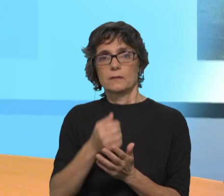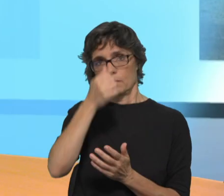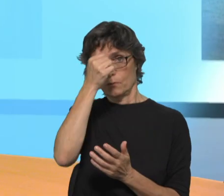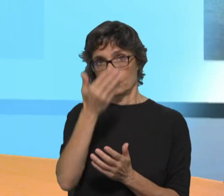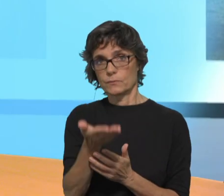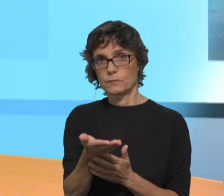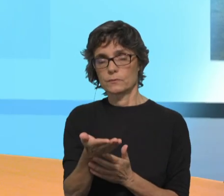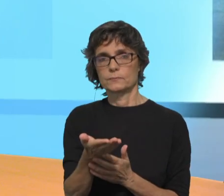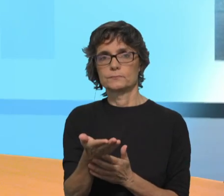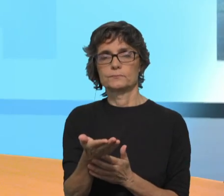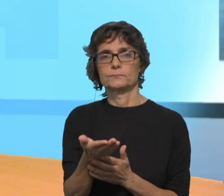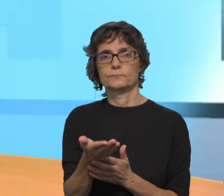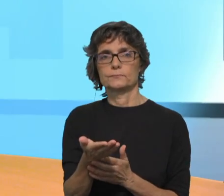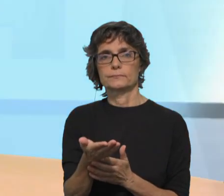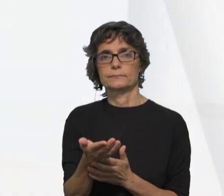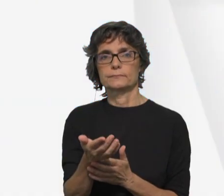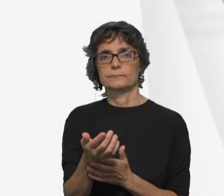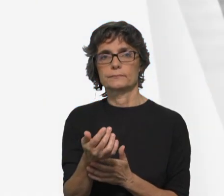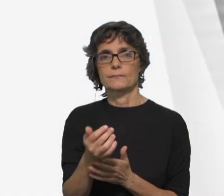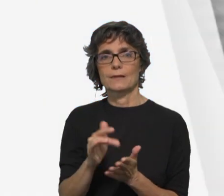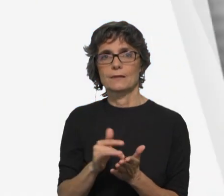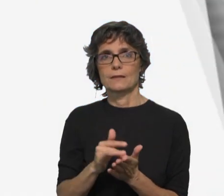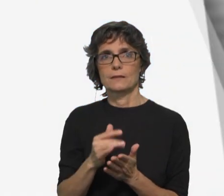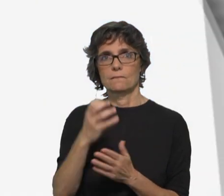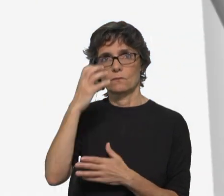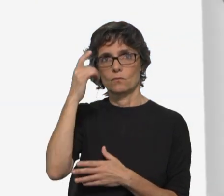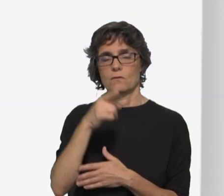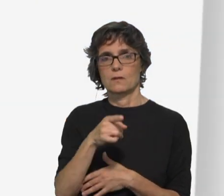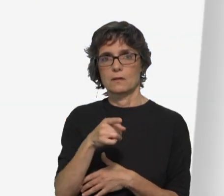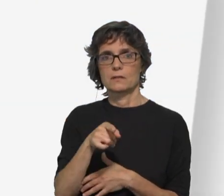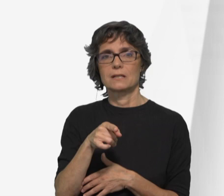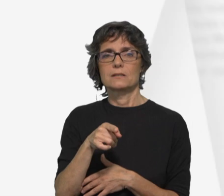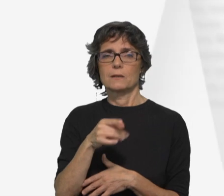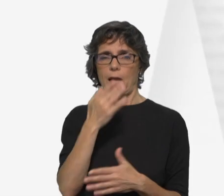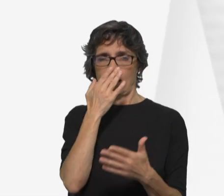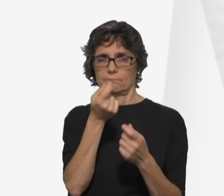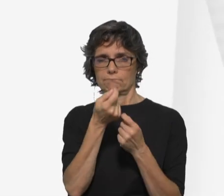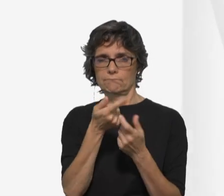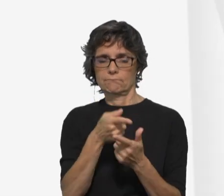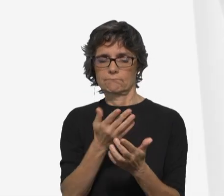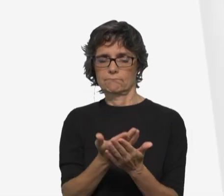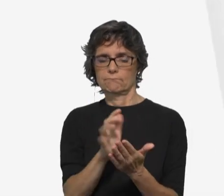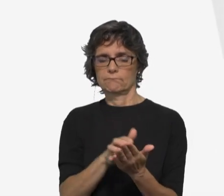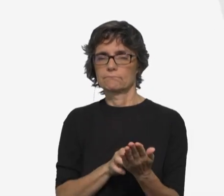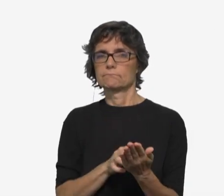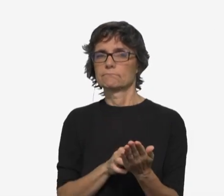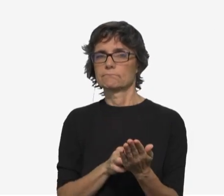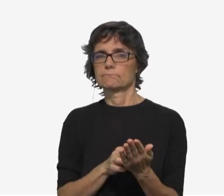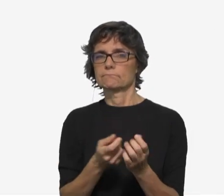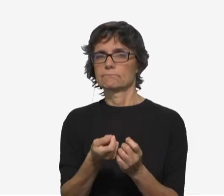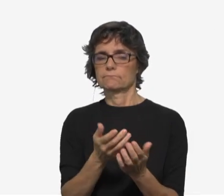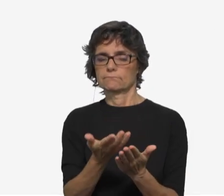domingo, do segundo livro dos Reis, há uma semelhança, há aqui uma proximidade